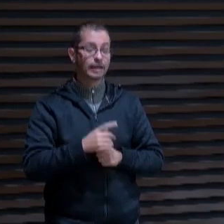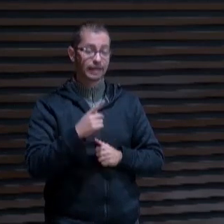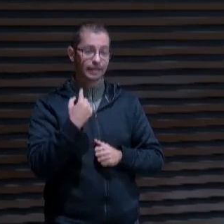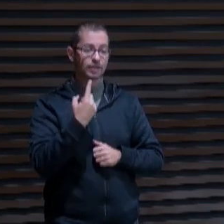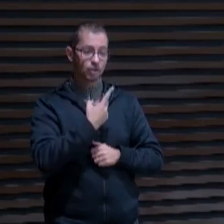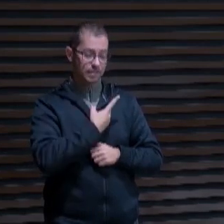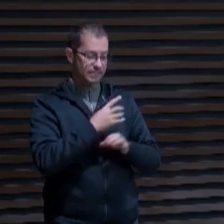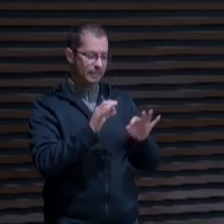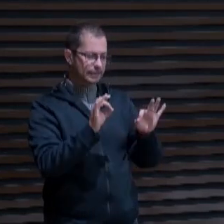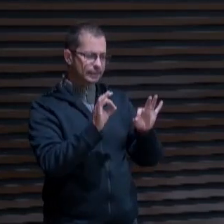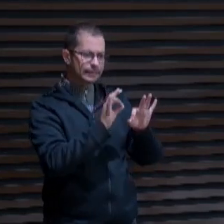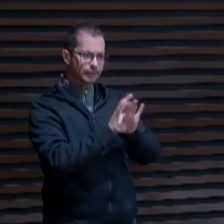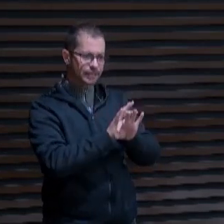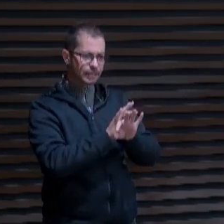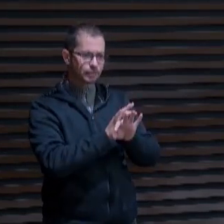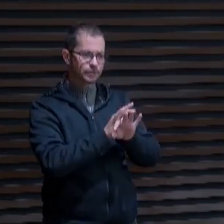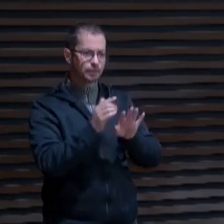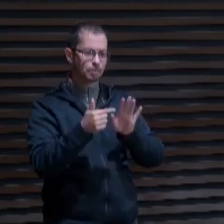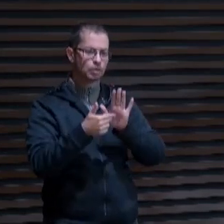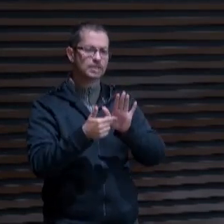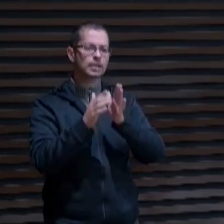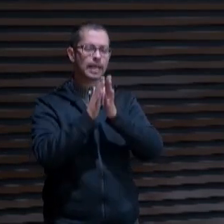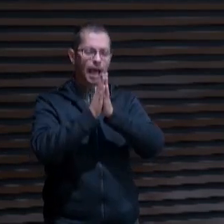concluímos nessa exposição que a